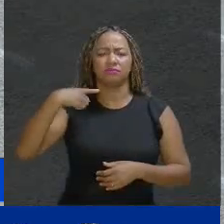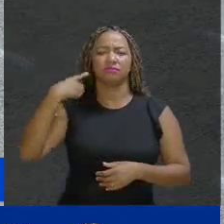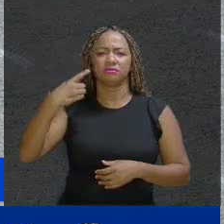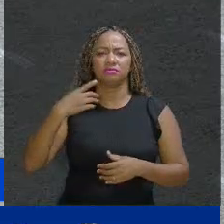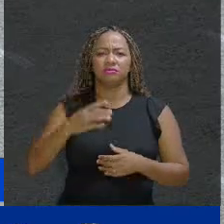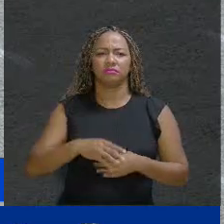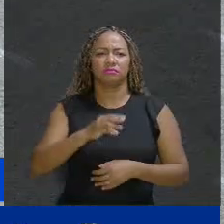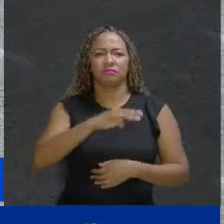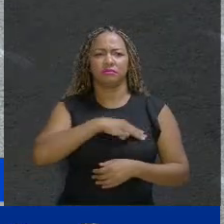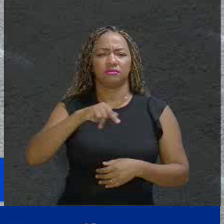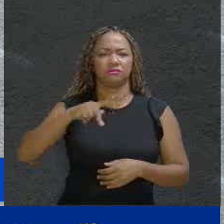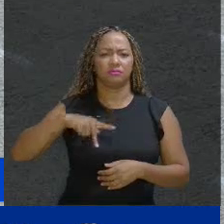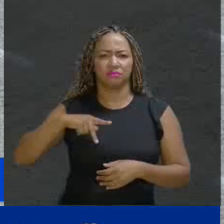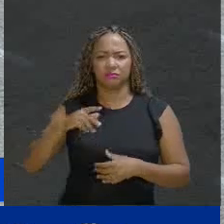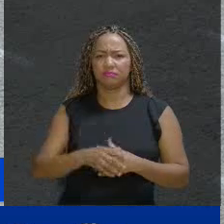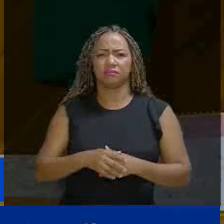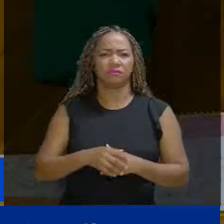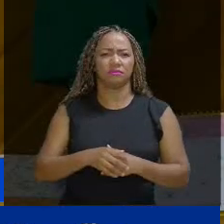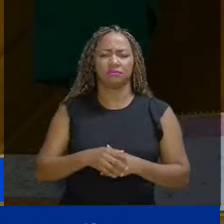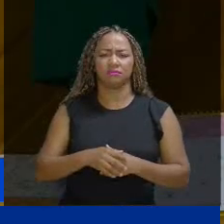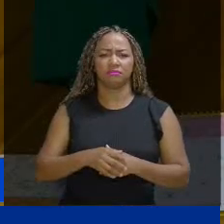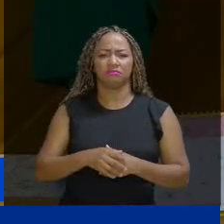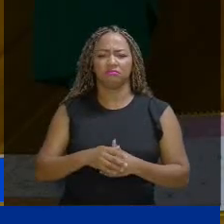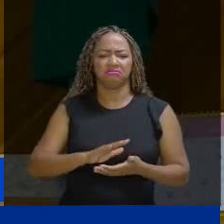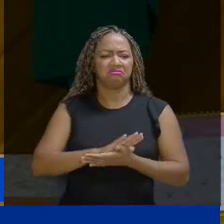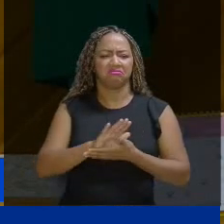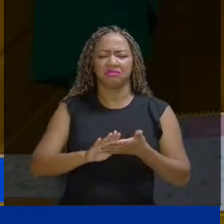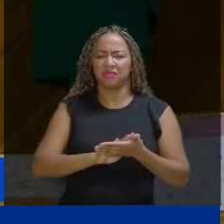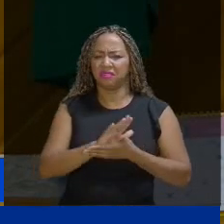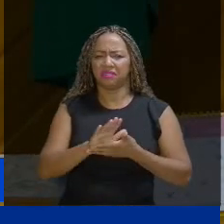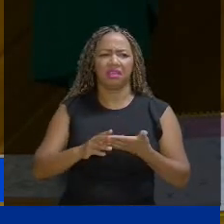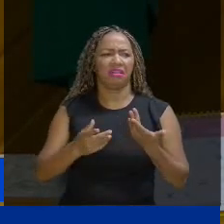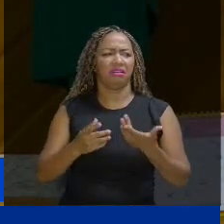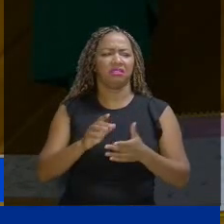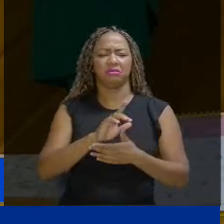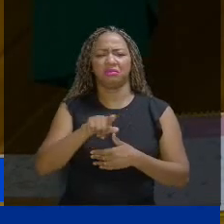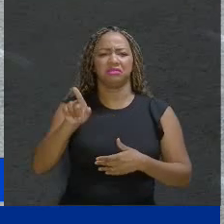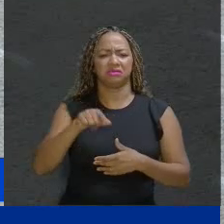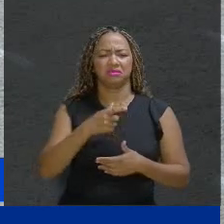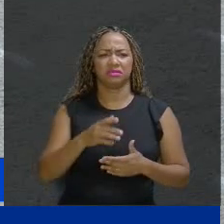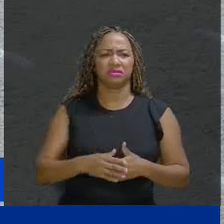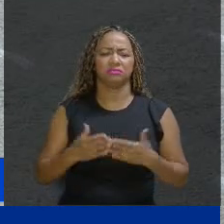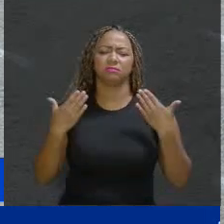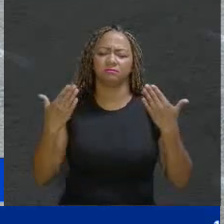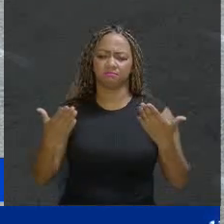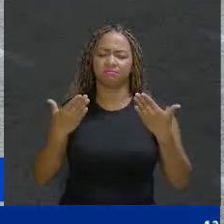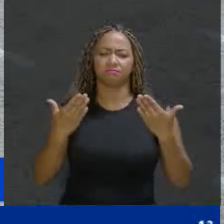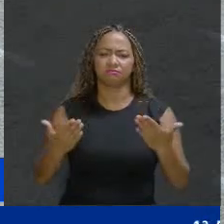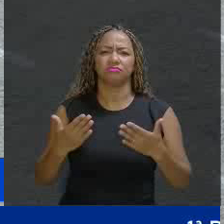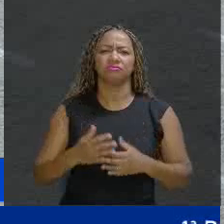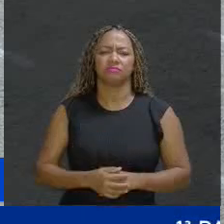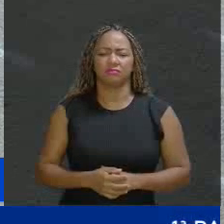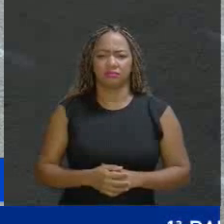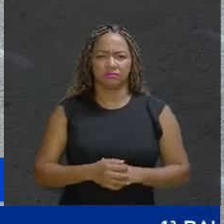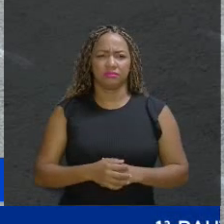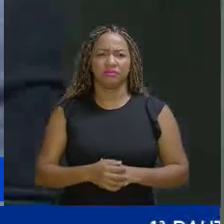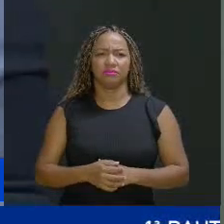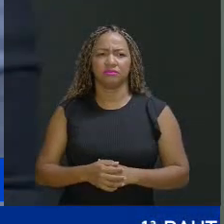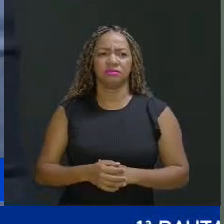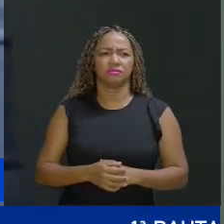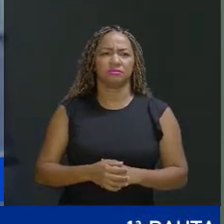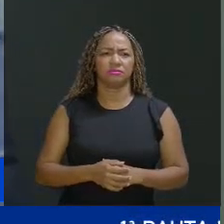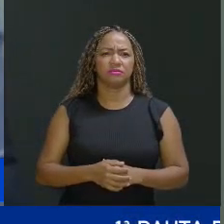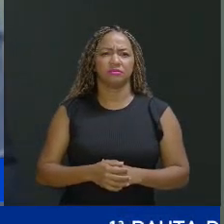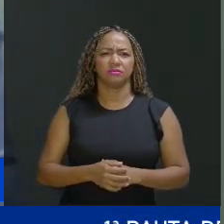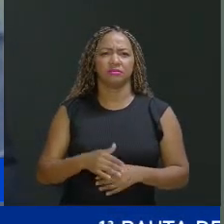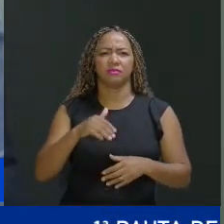o Ministério Público também não identifica nenhuma situação que justifique a suspeição. Eu vou submeter, então, como vota